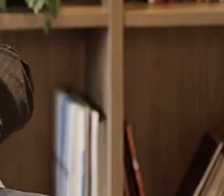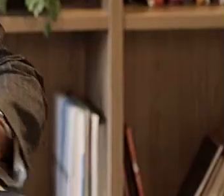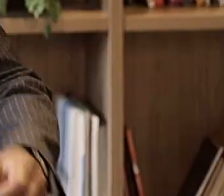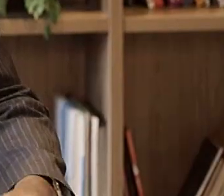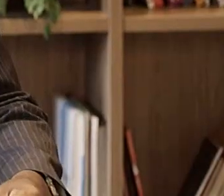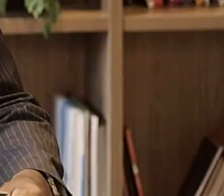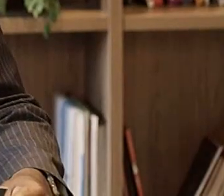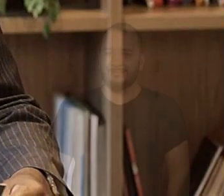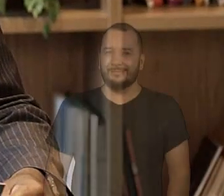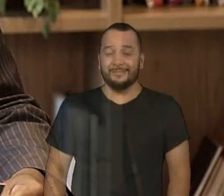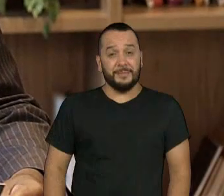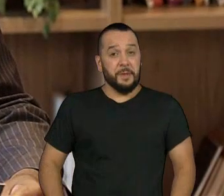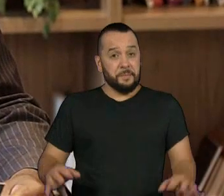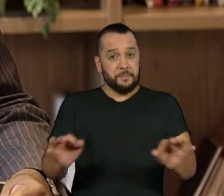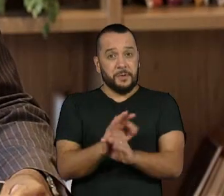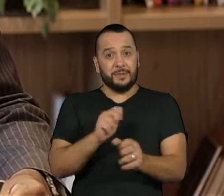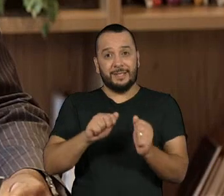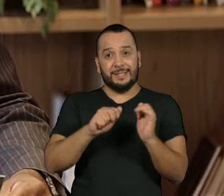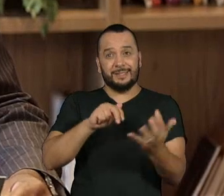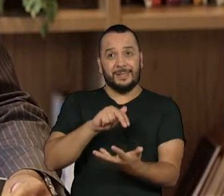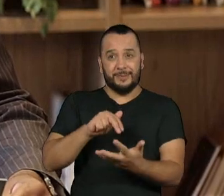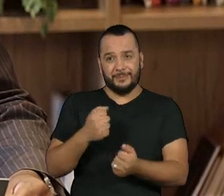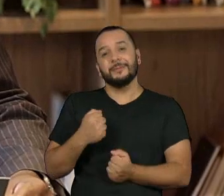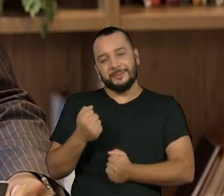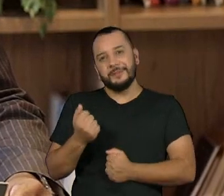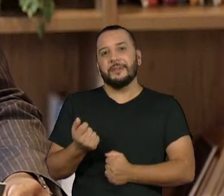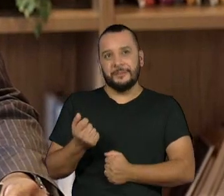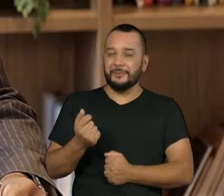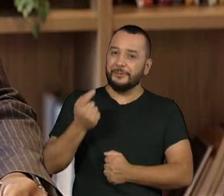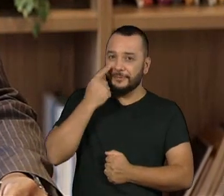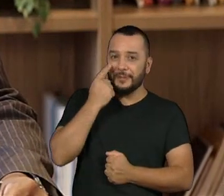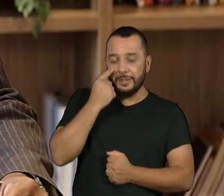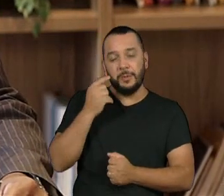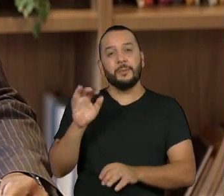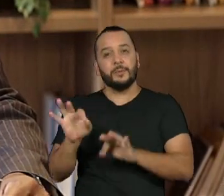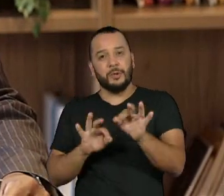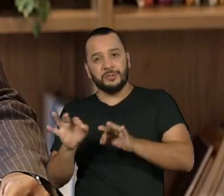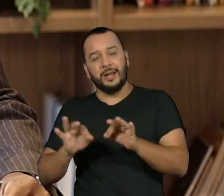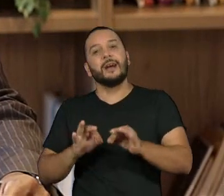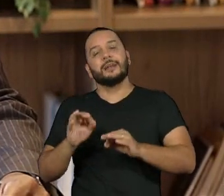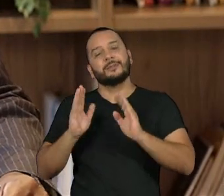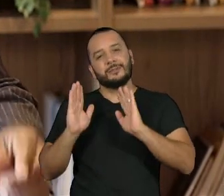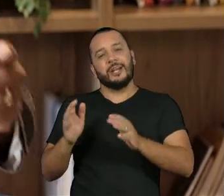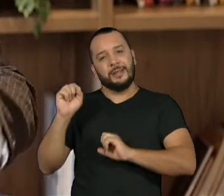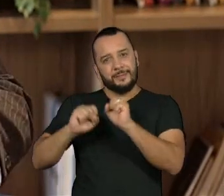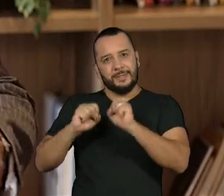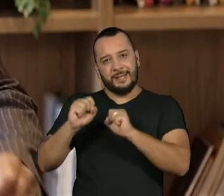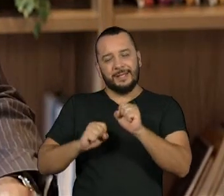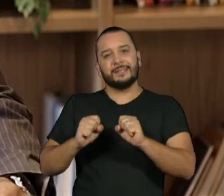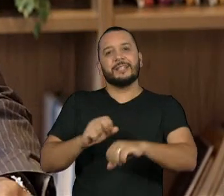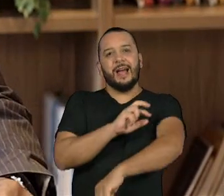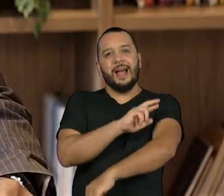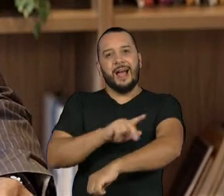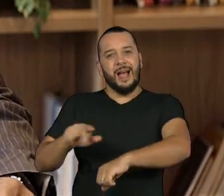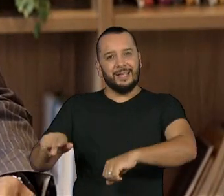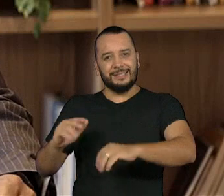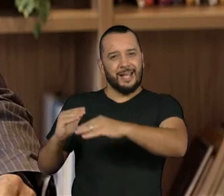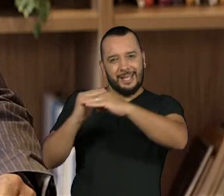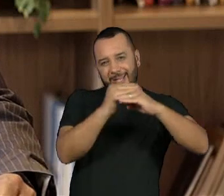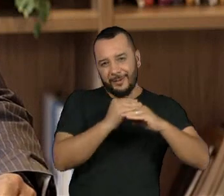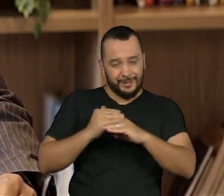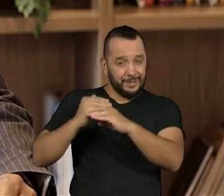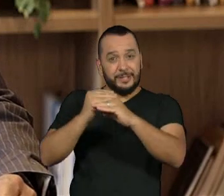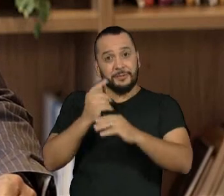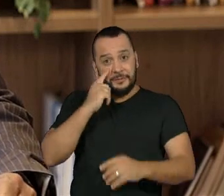Nós ficamos por aqui nesse episódio da Iniciativa Empresarial pela Igualdade Racial e eu convido você para estarmos juntos na